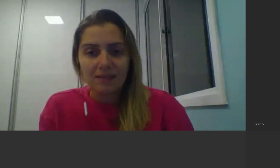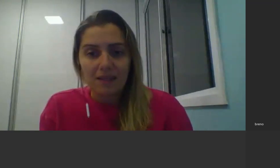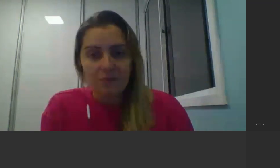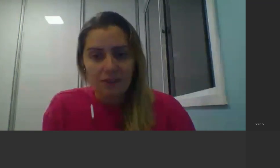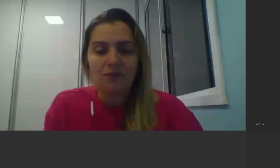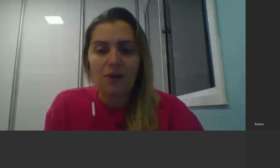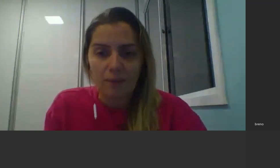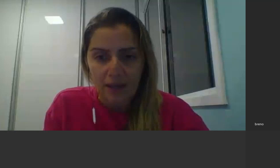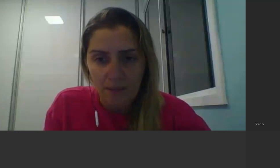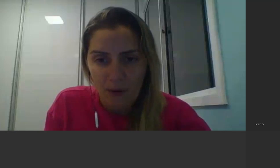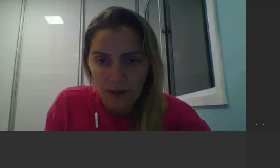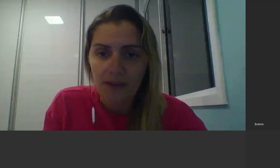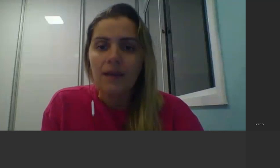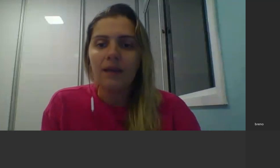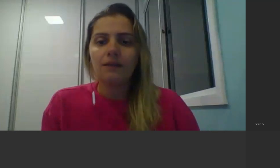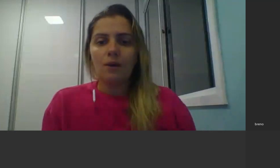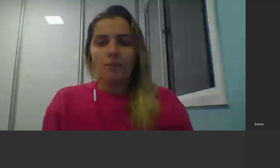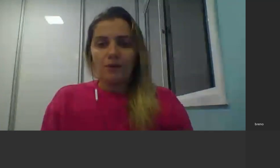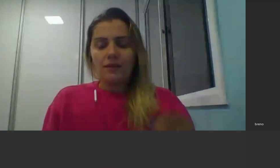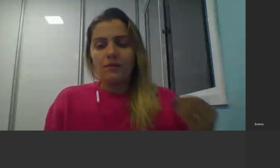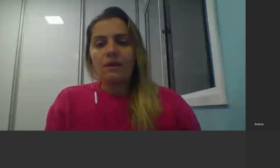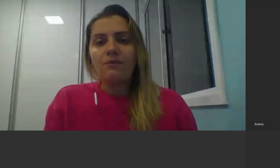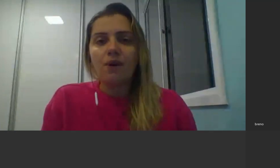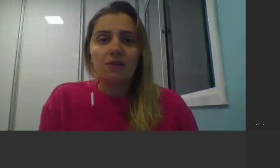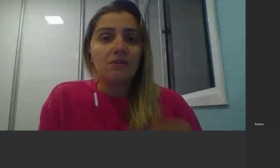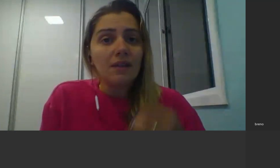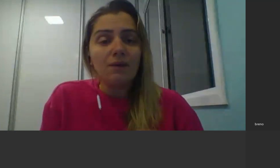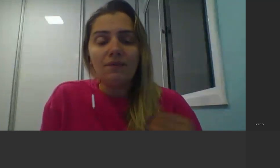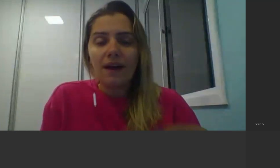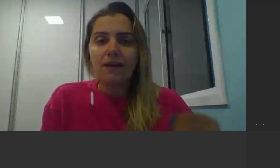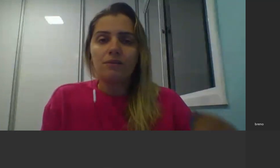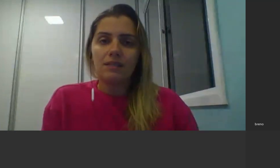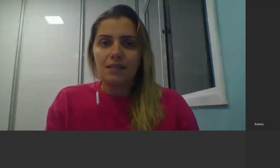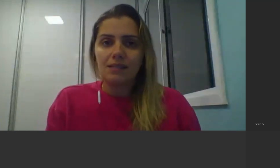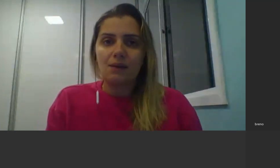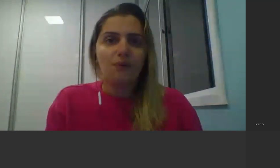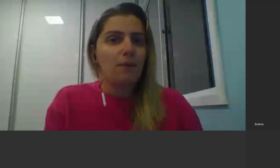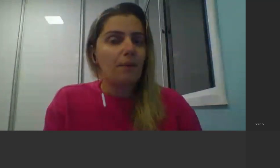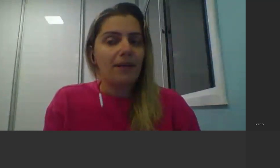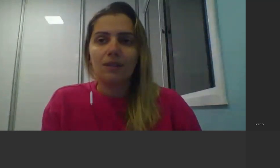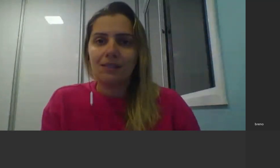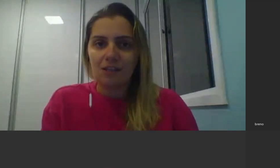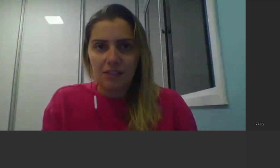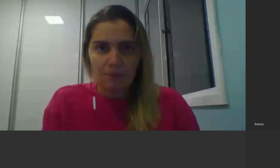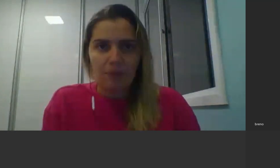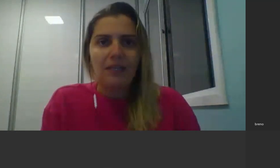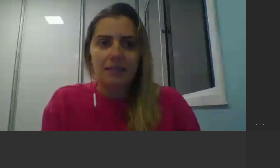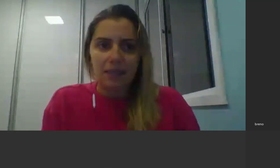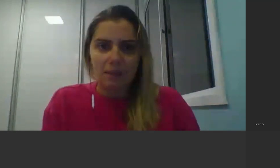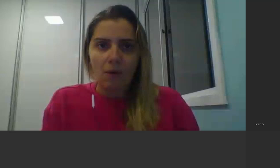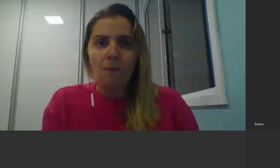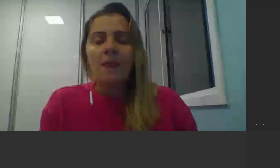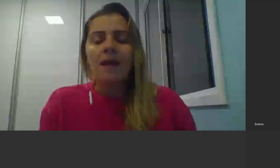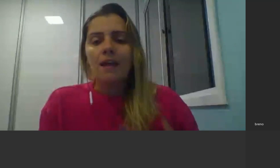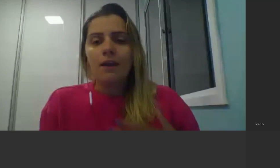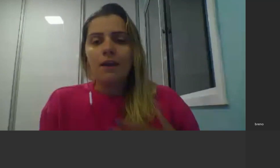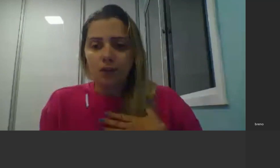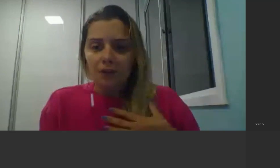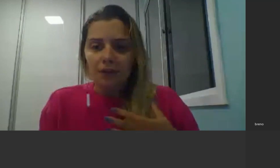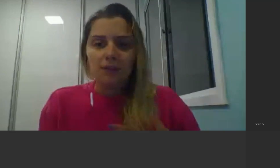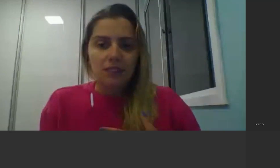práticas específicas de forma remota. Então, portanto, reforço, não vai acontecer dessa forma para todas as disciplinas, tá